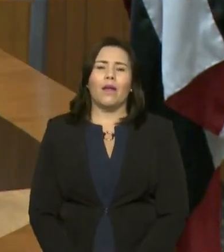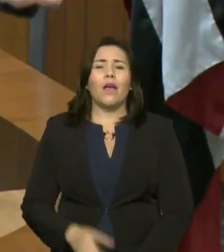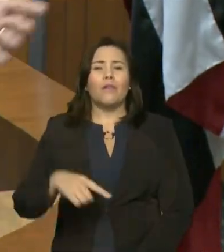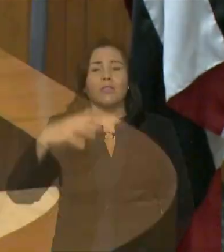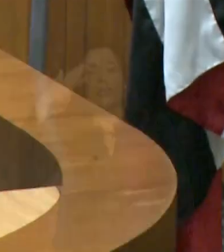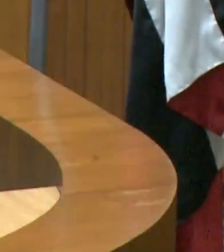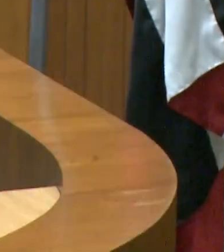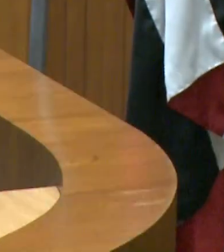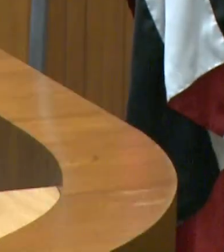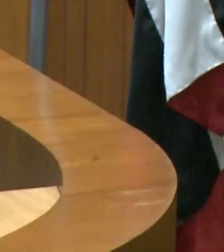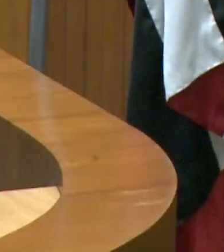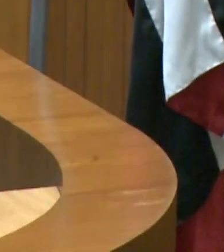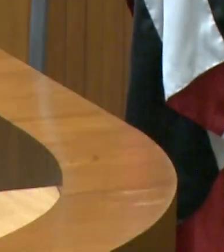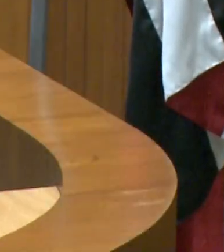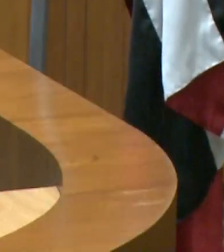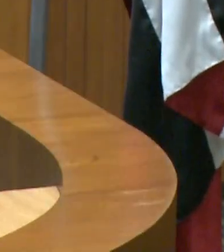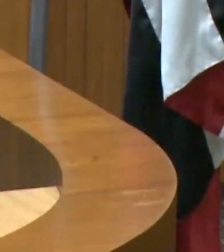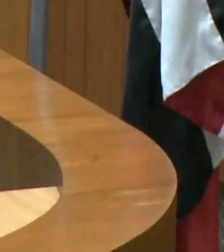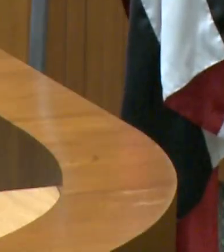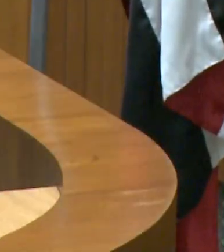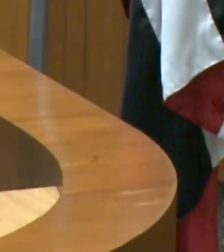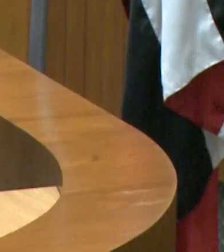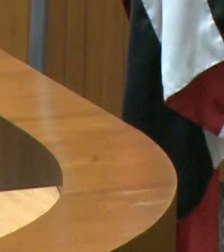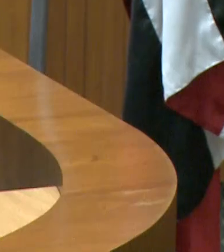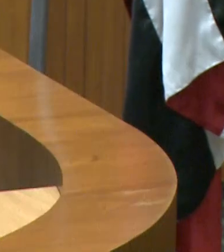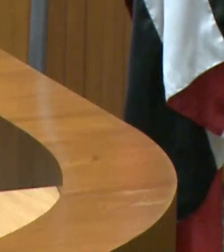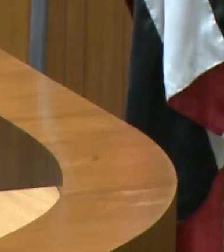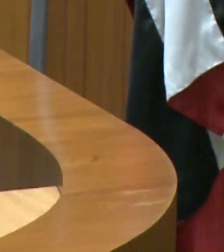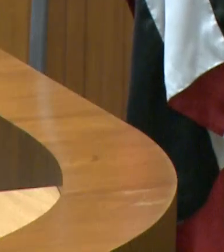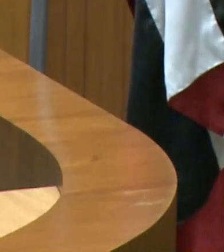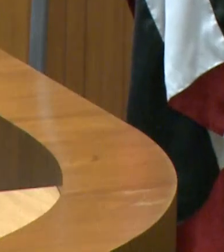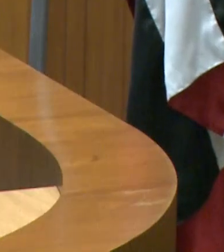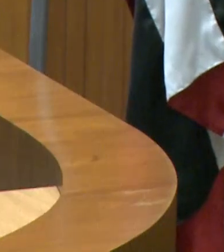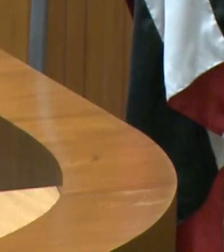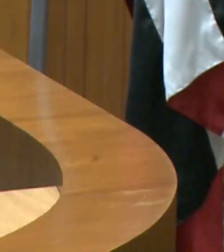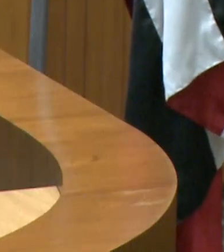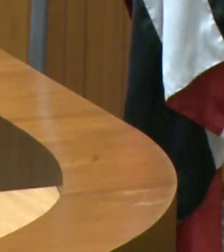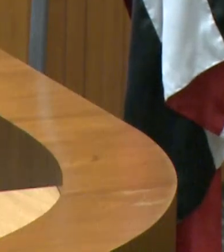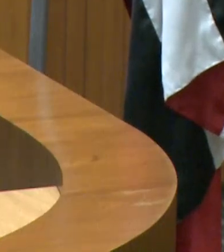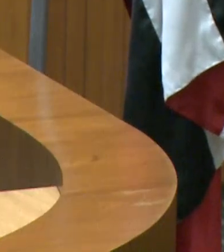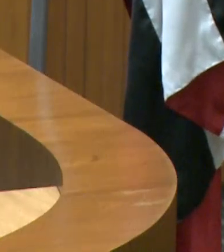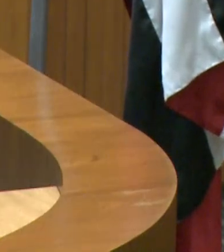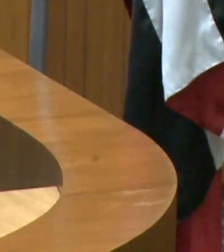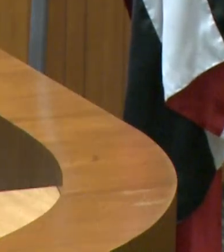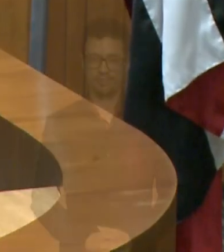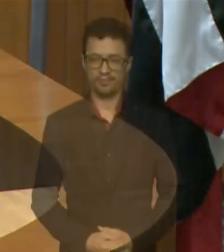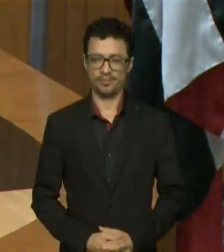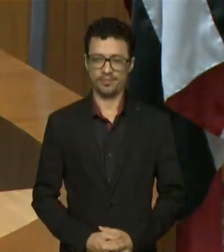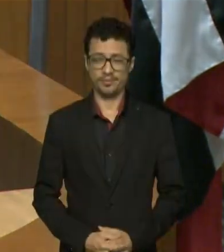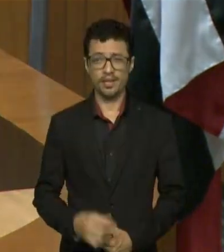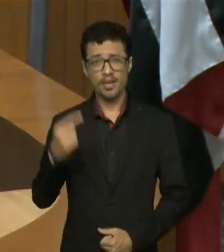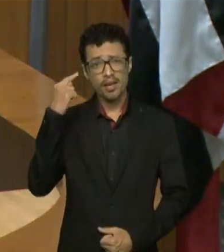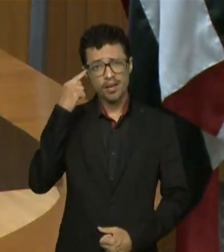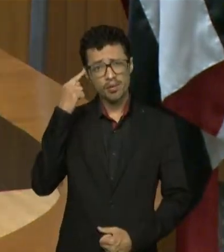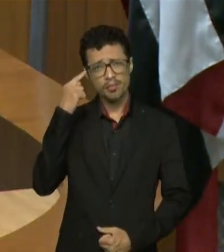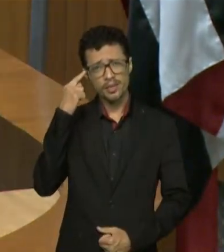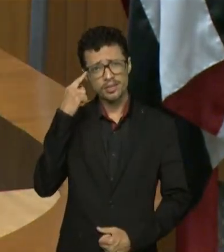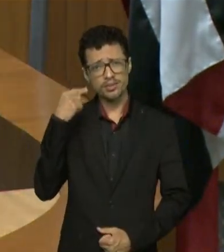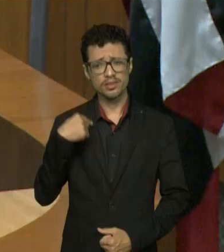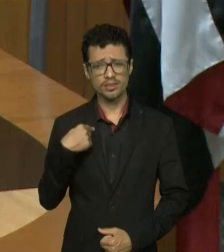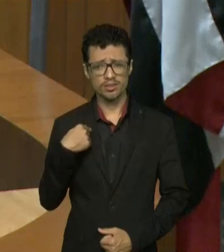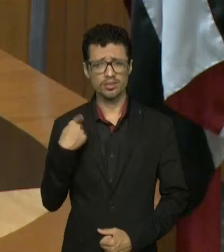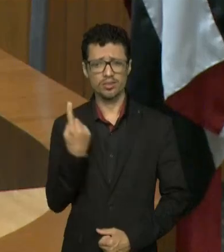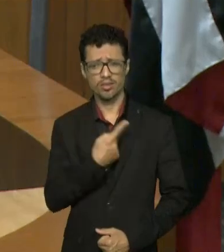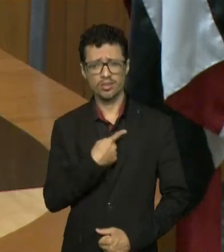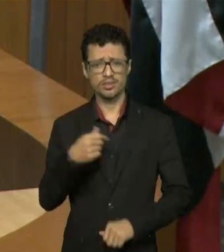vezes elas elegem até prefeitos essas lojas. E eu acho que revisar isso aí seria uma coisa interessante. Eu acho que a população não